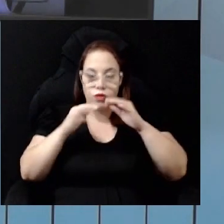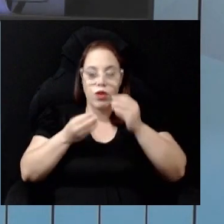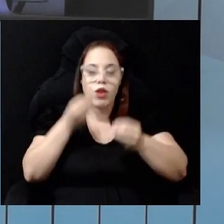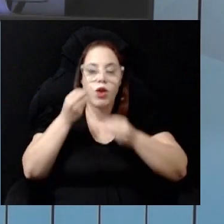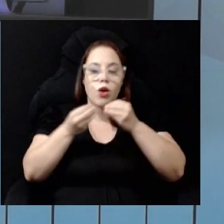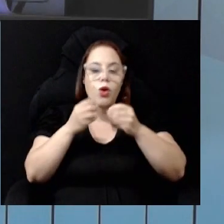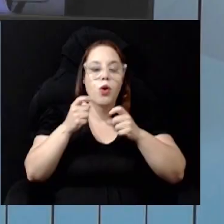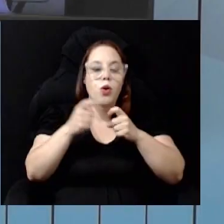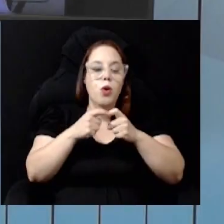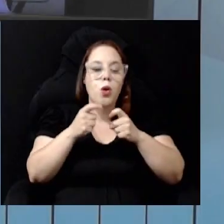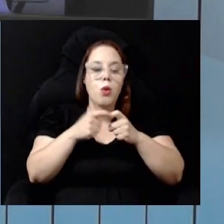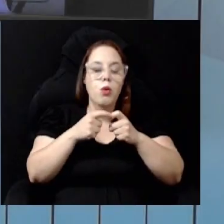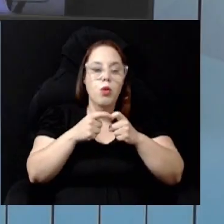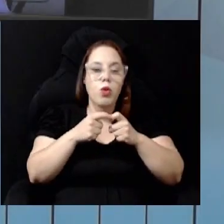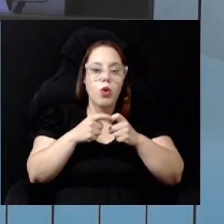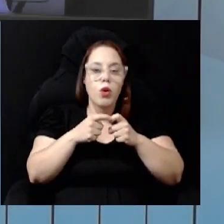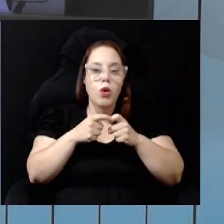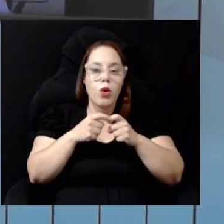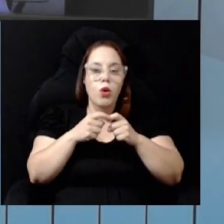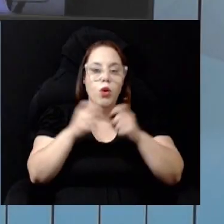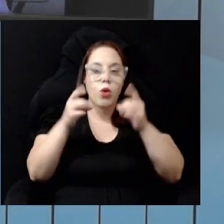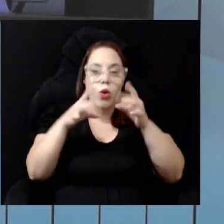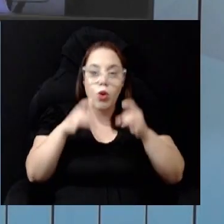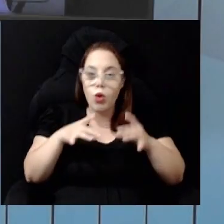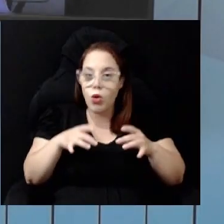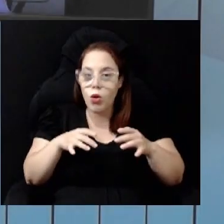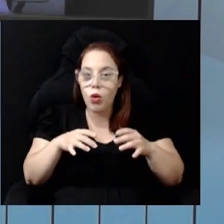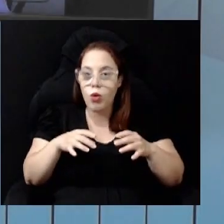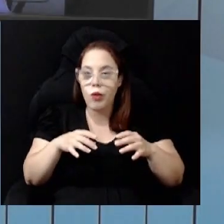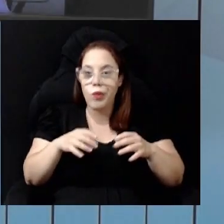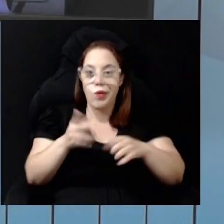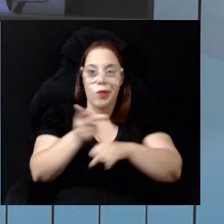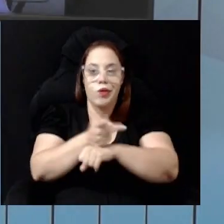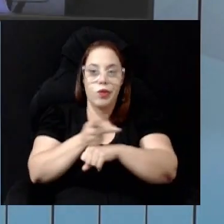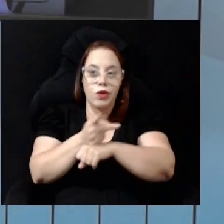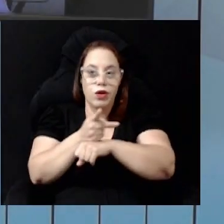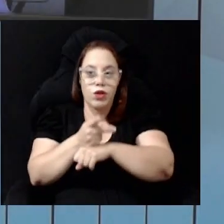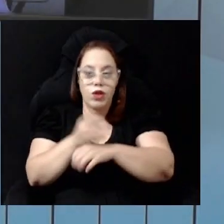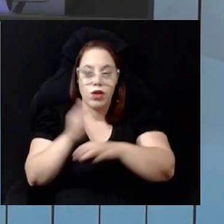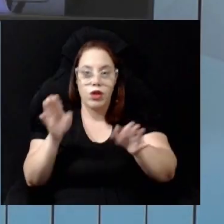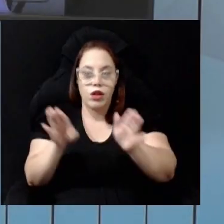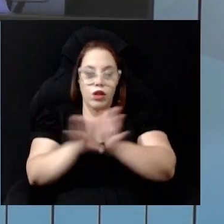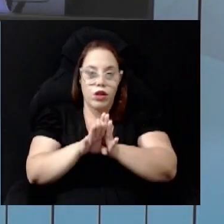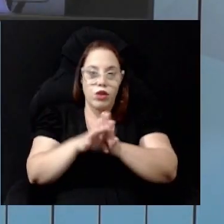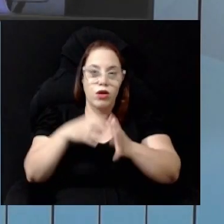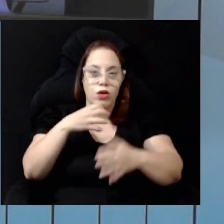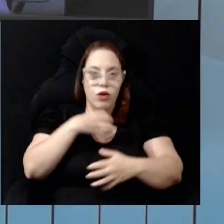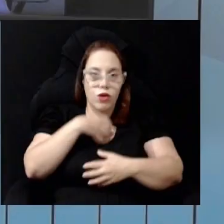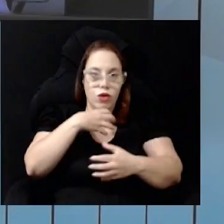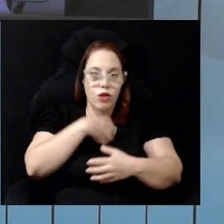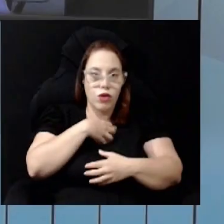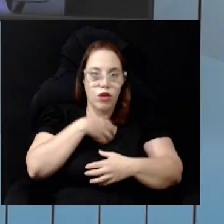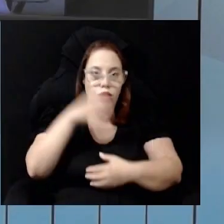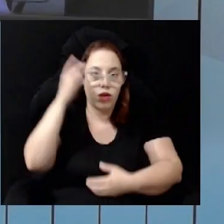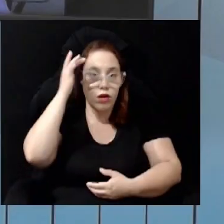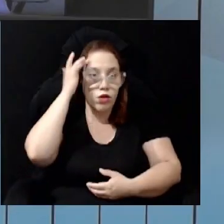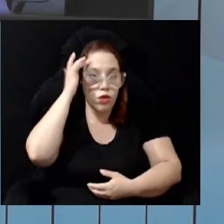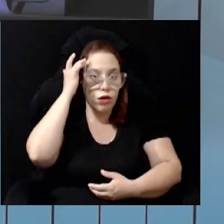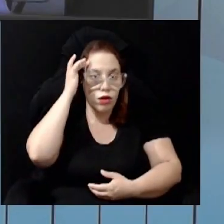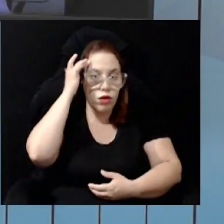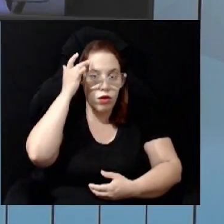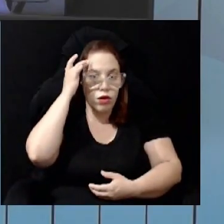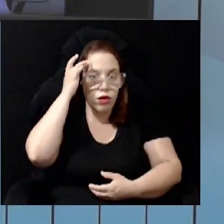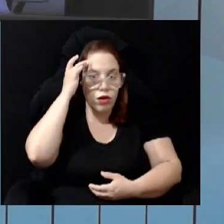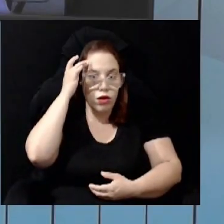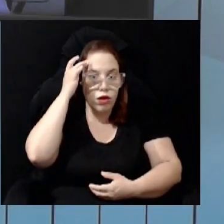o médico, né? Qual a especialidade que a pessoa deve procurar assim que tiver um sintoma que já está achando que está